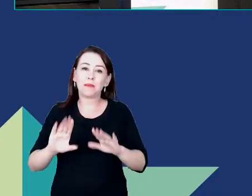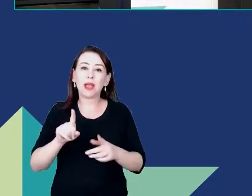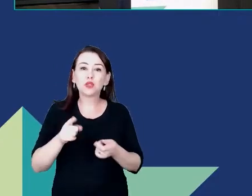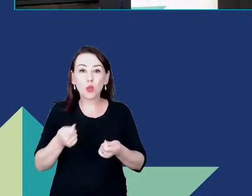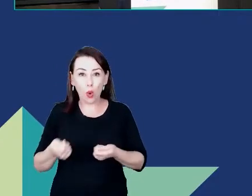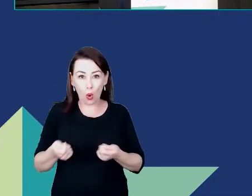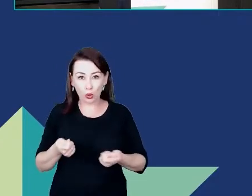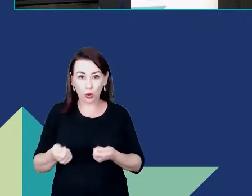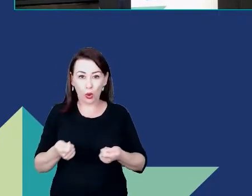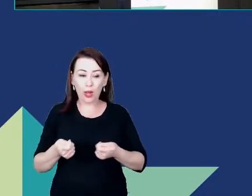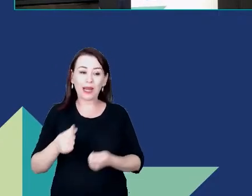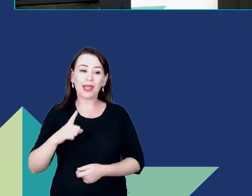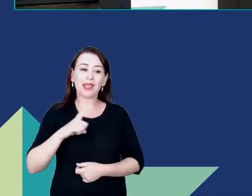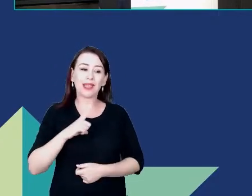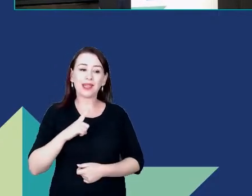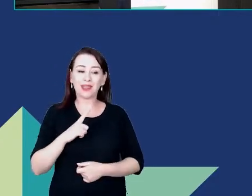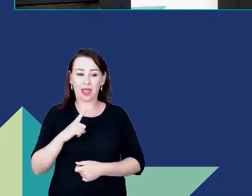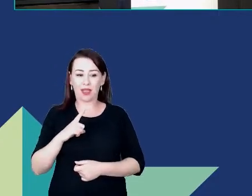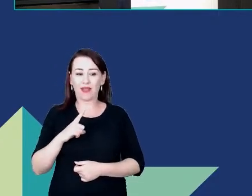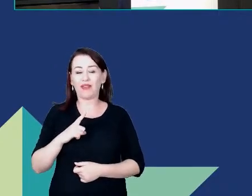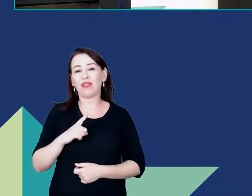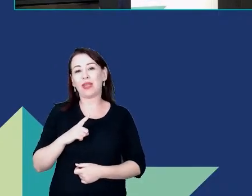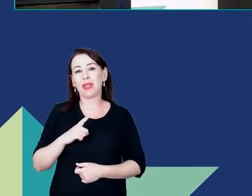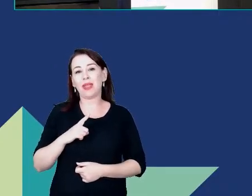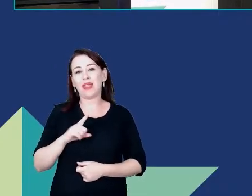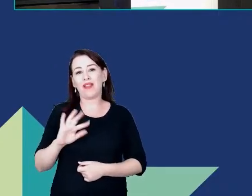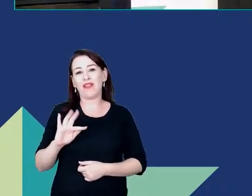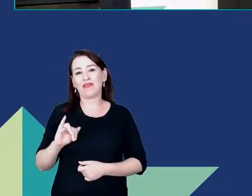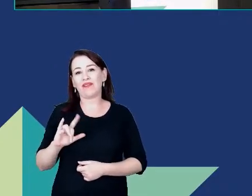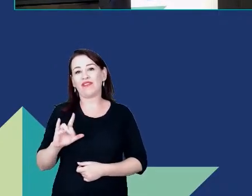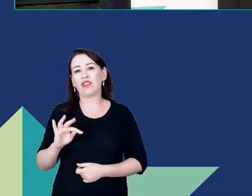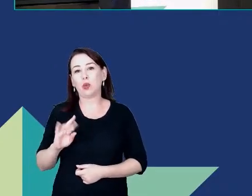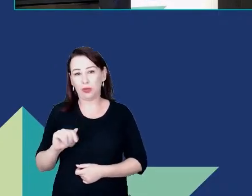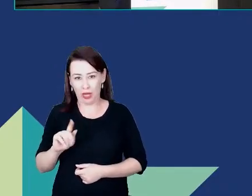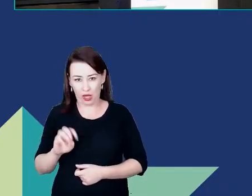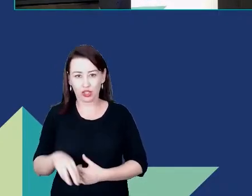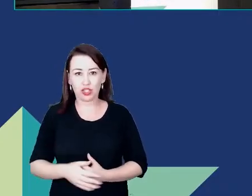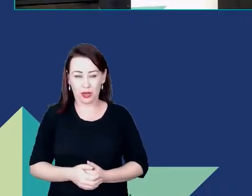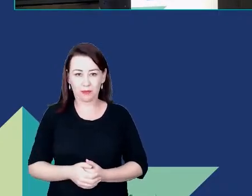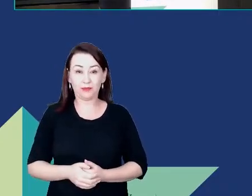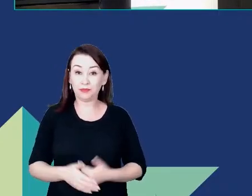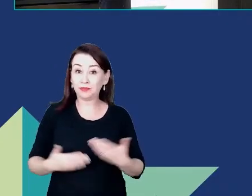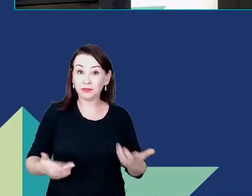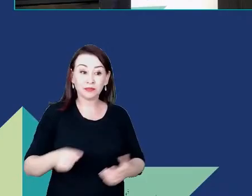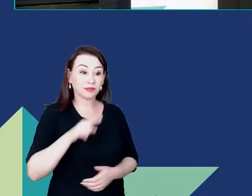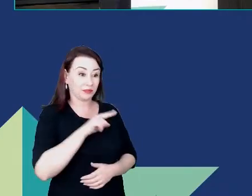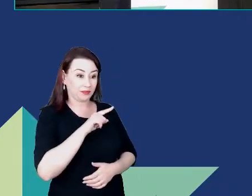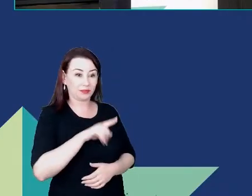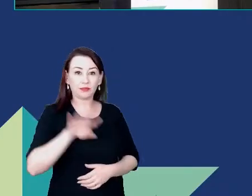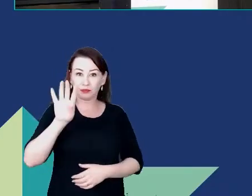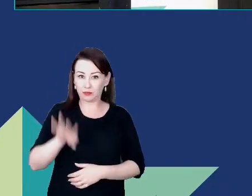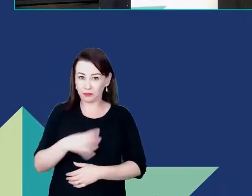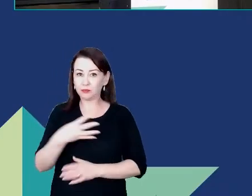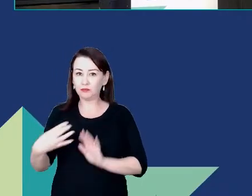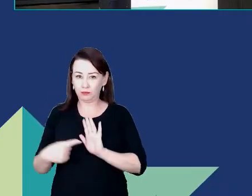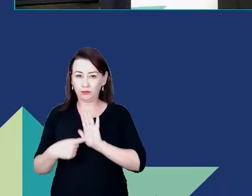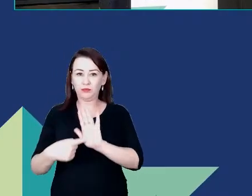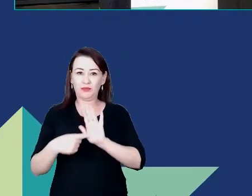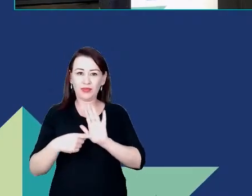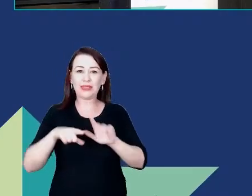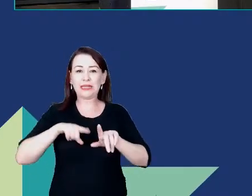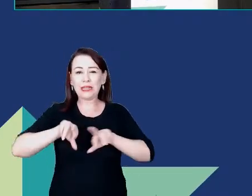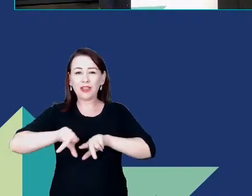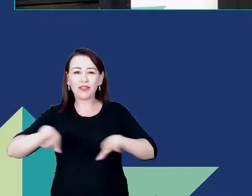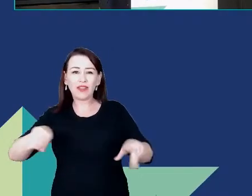aplicado durante essa filtragem. Tá? Essa tabela mostra, então, aqui, né, as diversas misturas, essas misturas